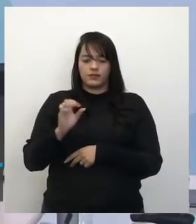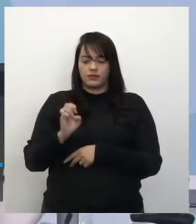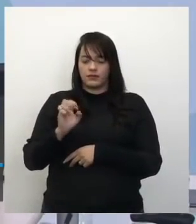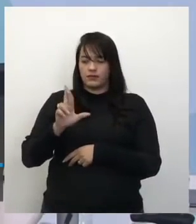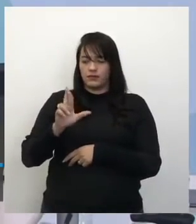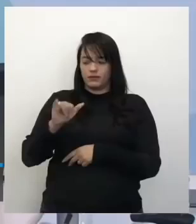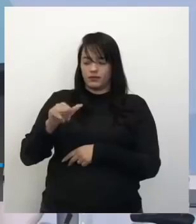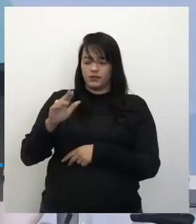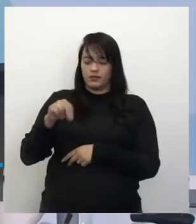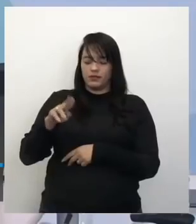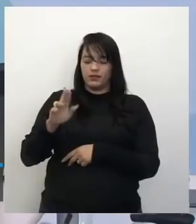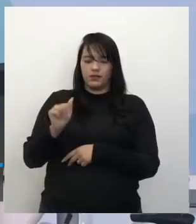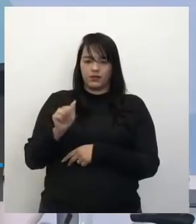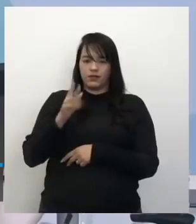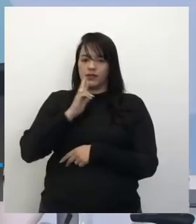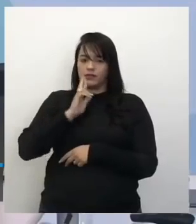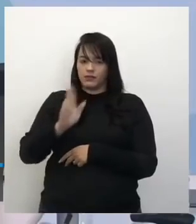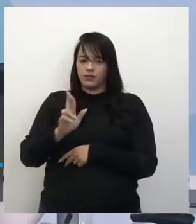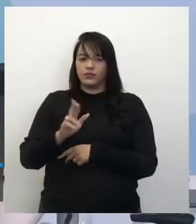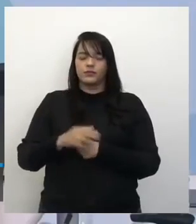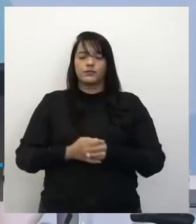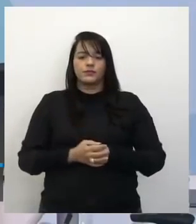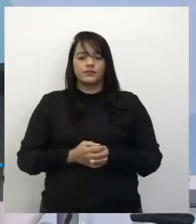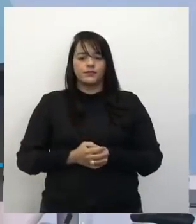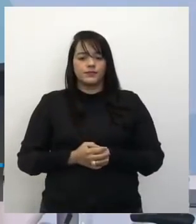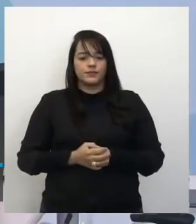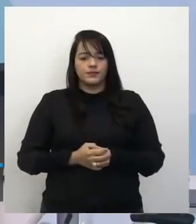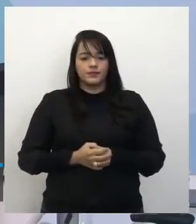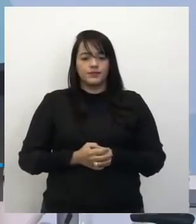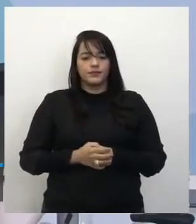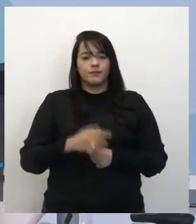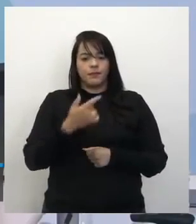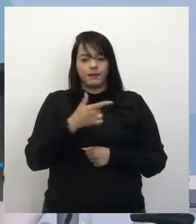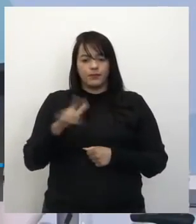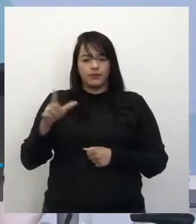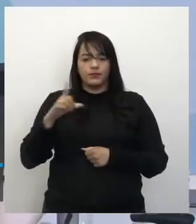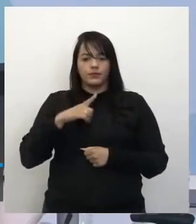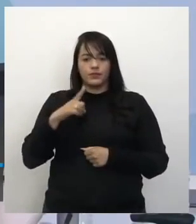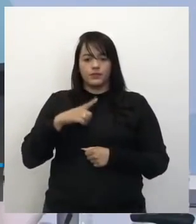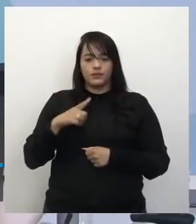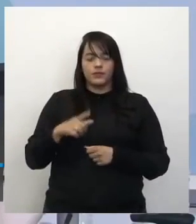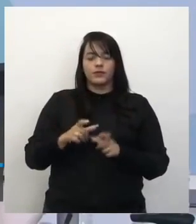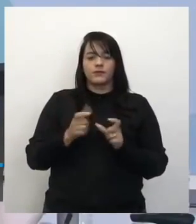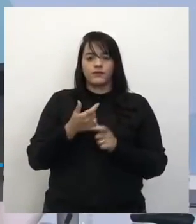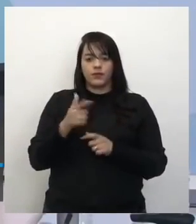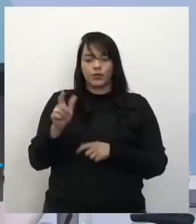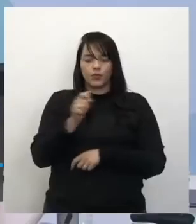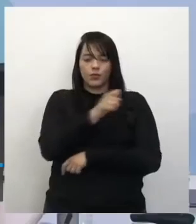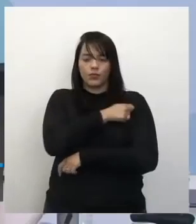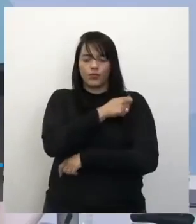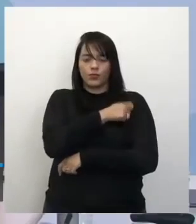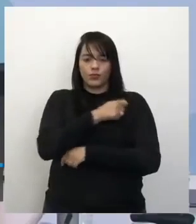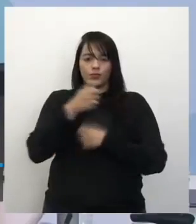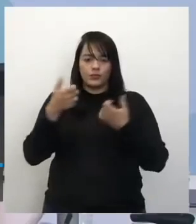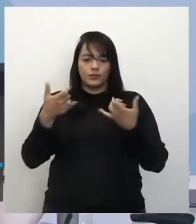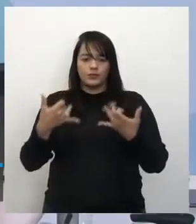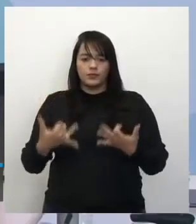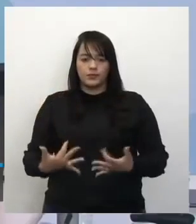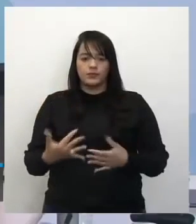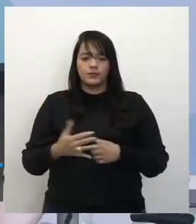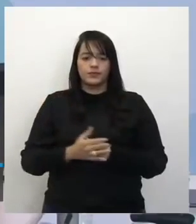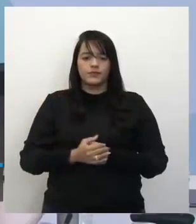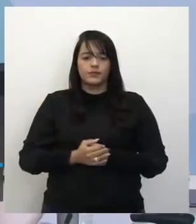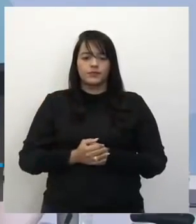Tall, warm, rainy. Okay. E depois veio wallabies are the name of marsupial species